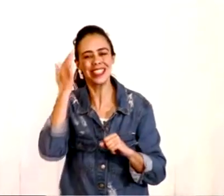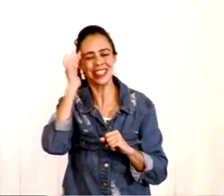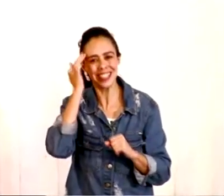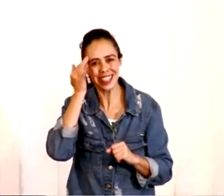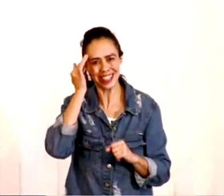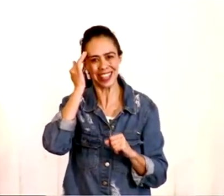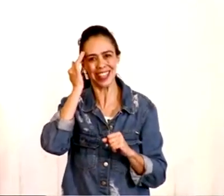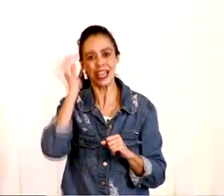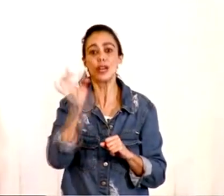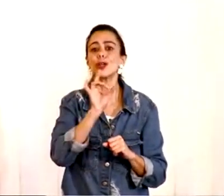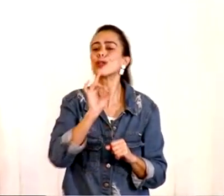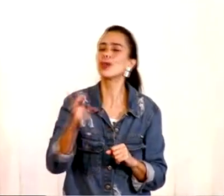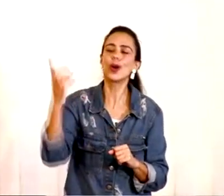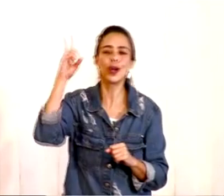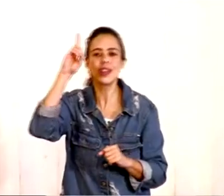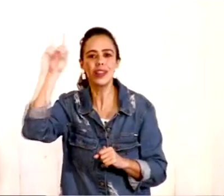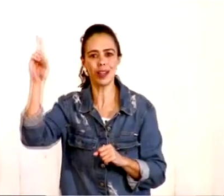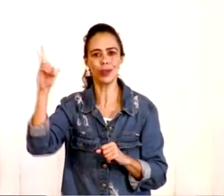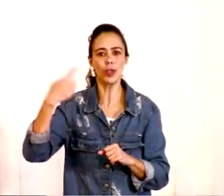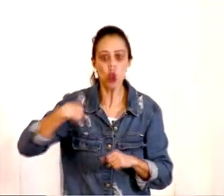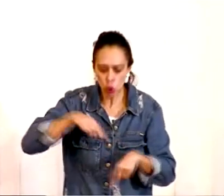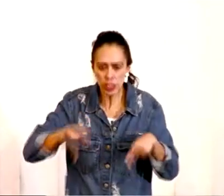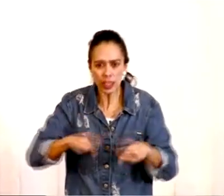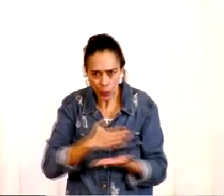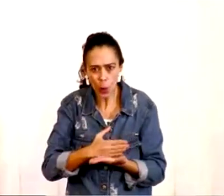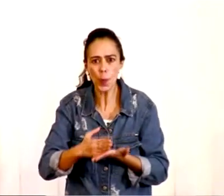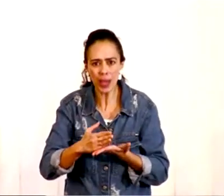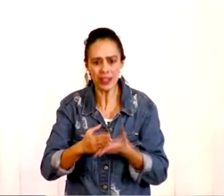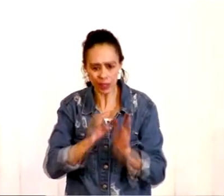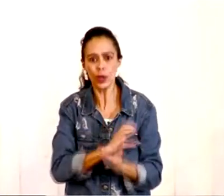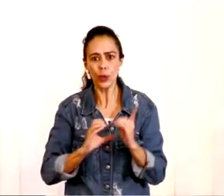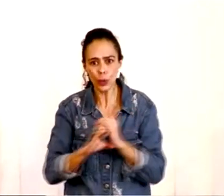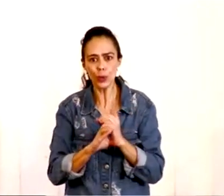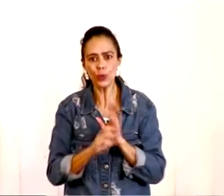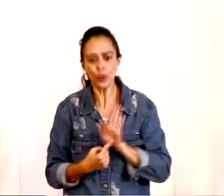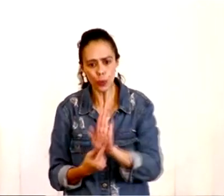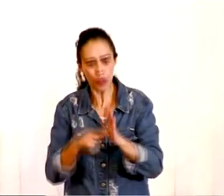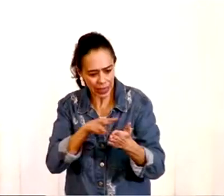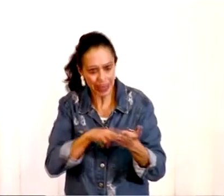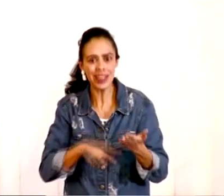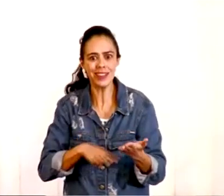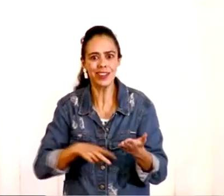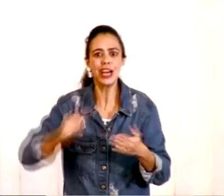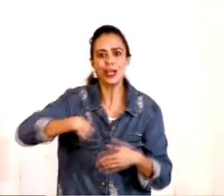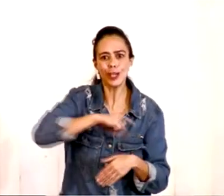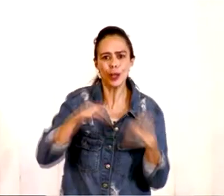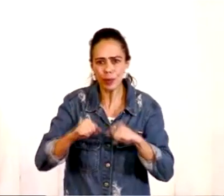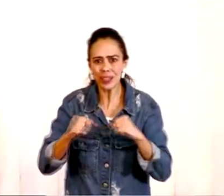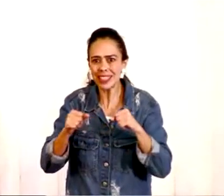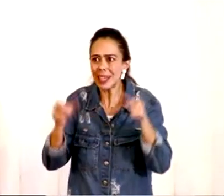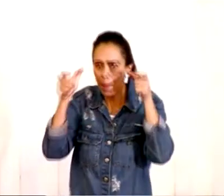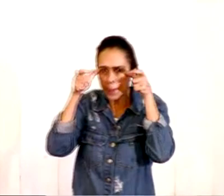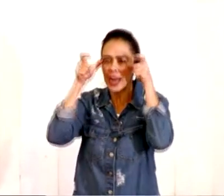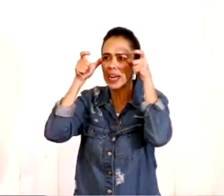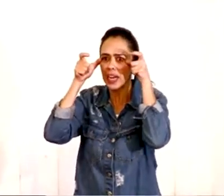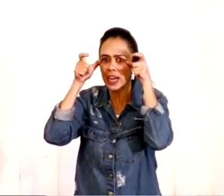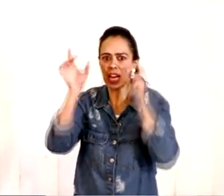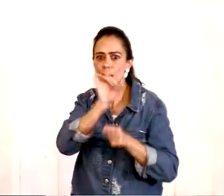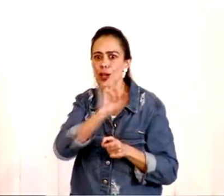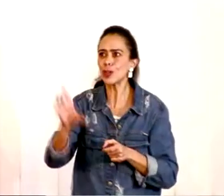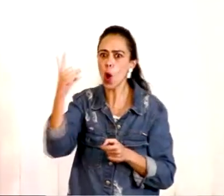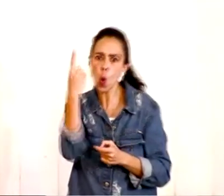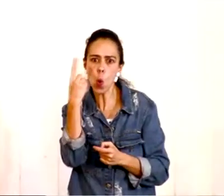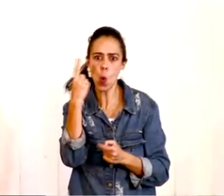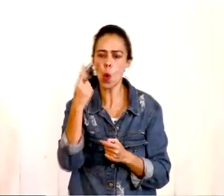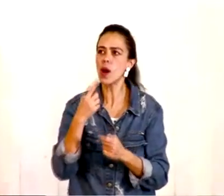voz daquele que agora fala, a voz de Cristo Jesus. E nós temos tudo isso aqui, revelado nas Sagradas Escrituras, mas